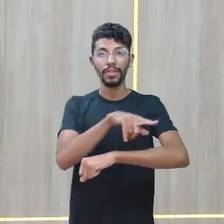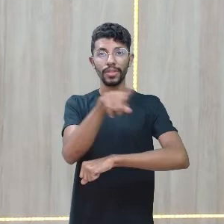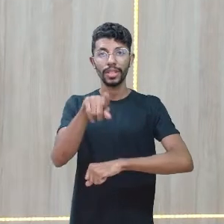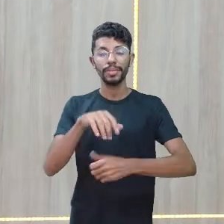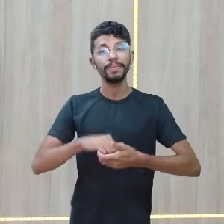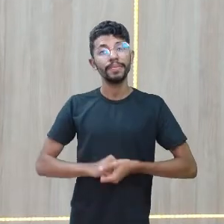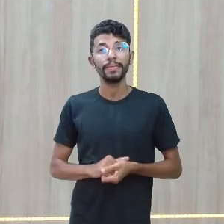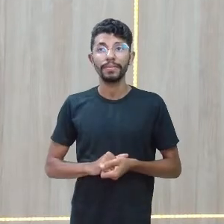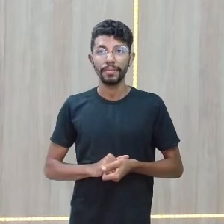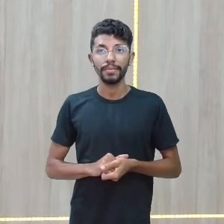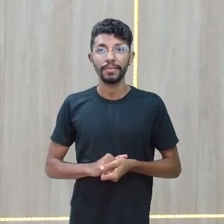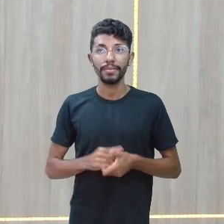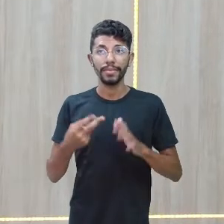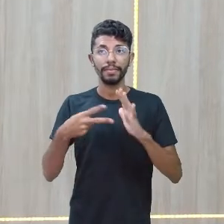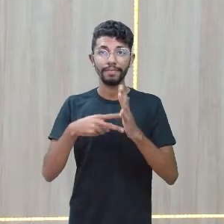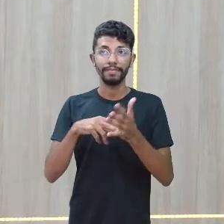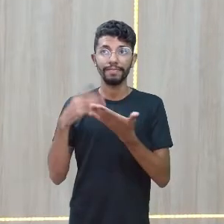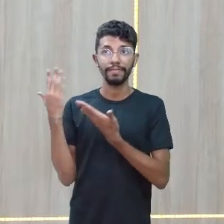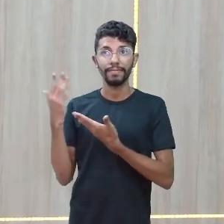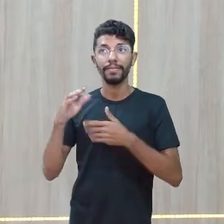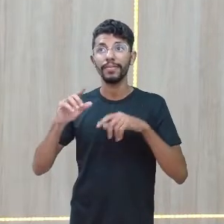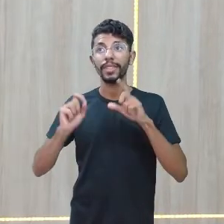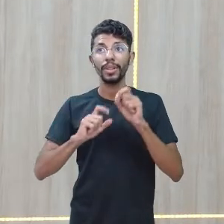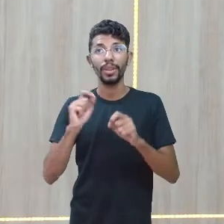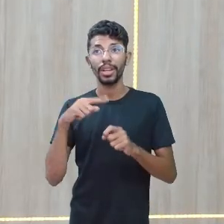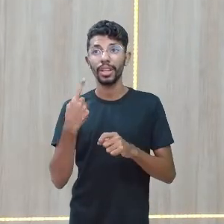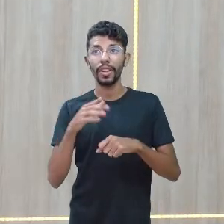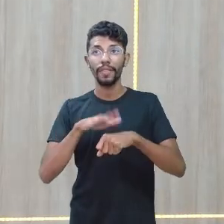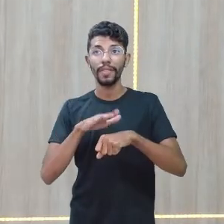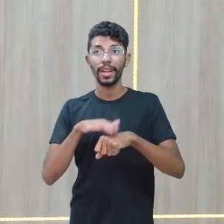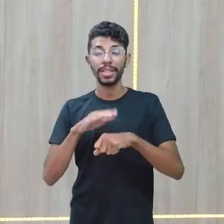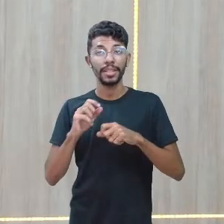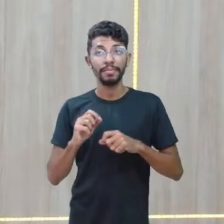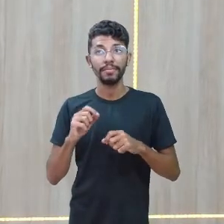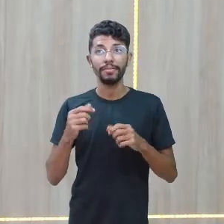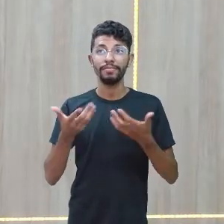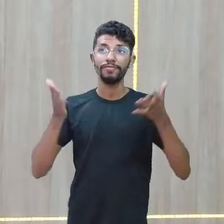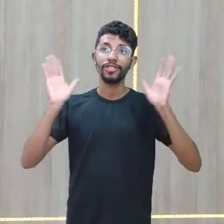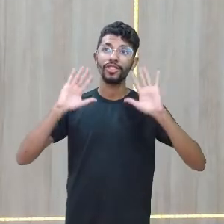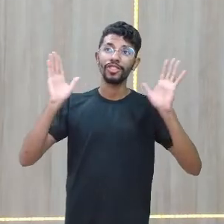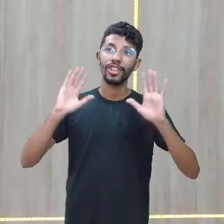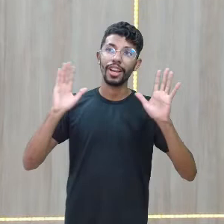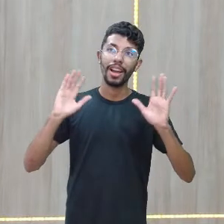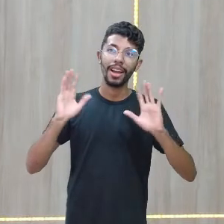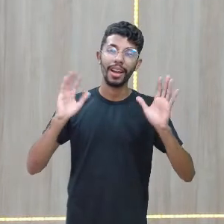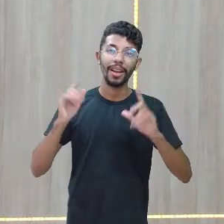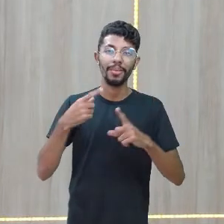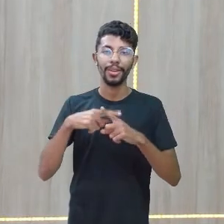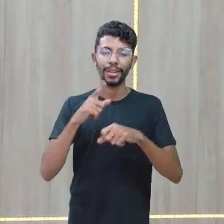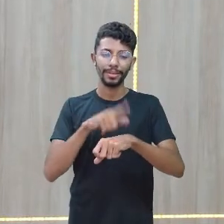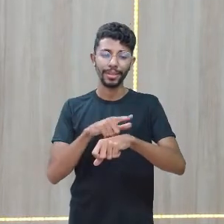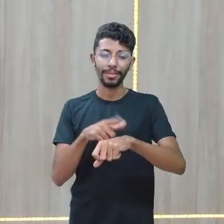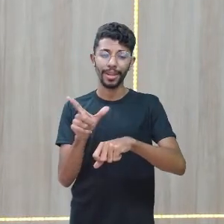certo? Então, vamos fazer nós mesmos o quê? Nos despedir, que o nosso tempo acabou. e a gente continua